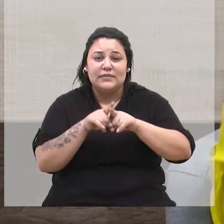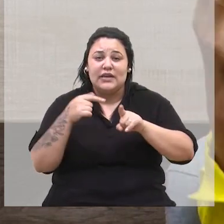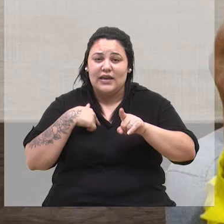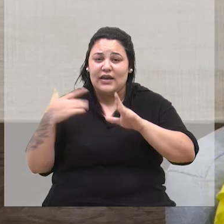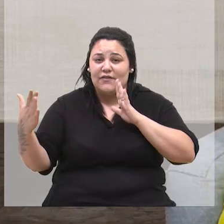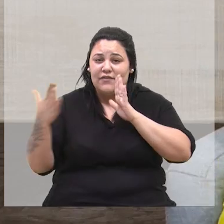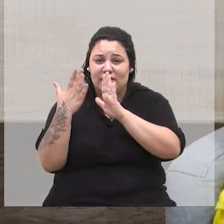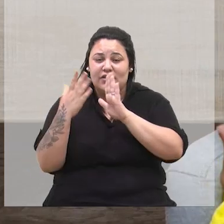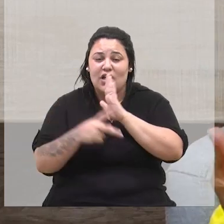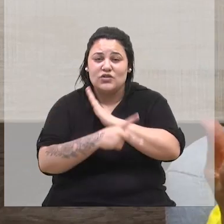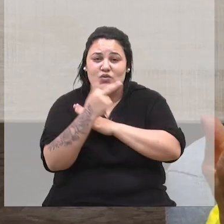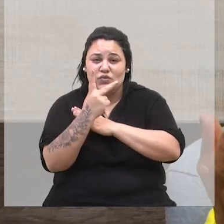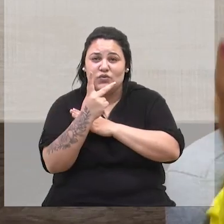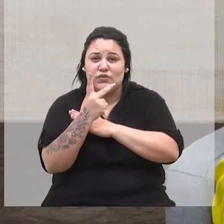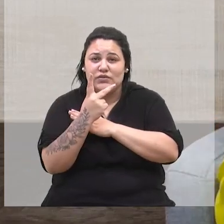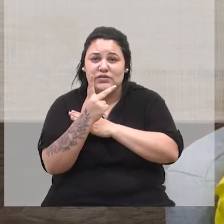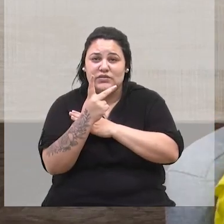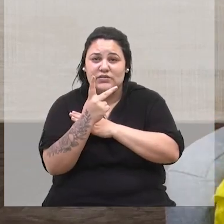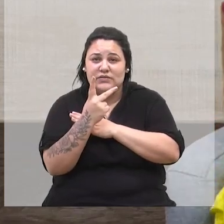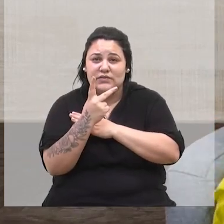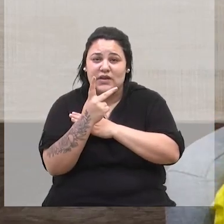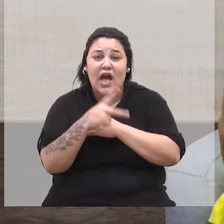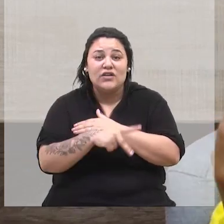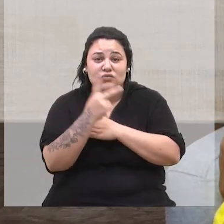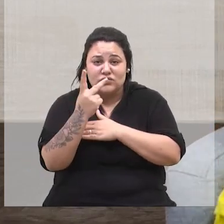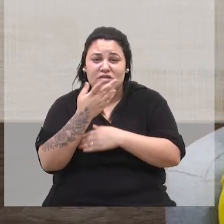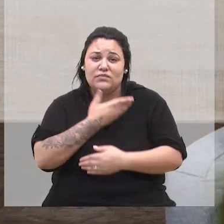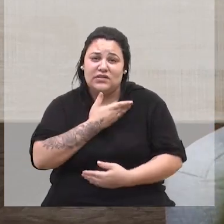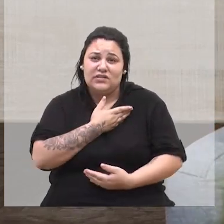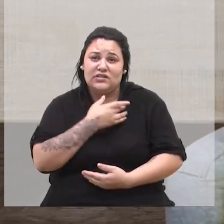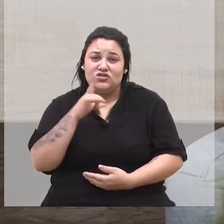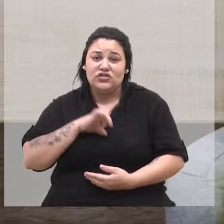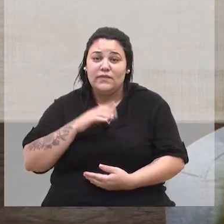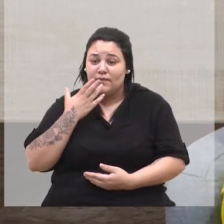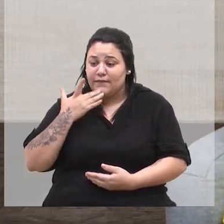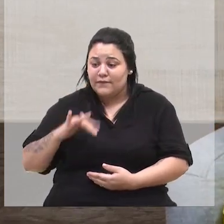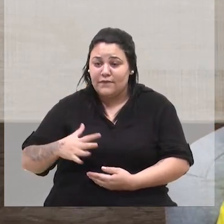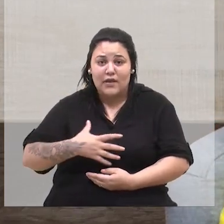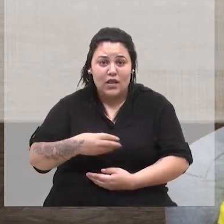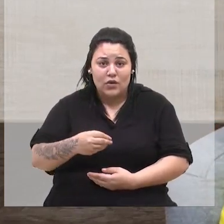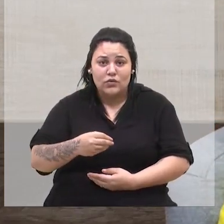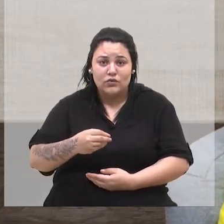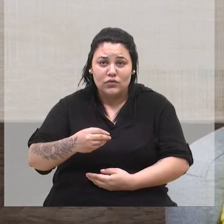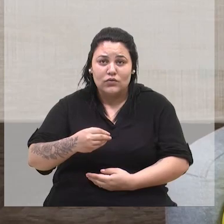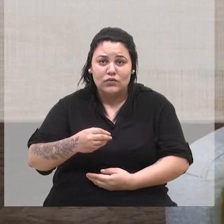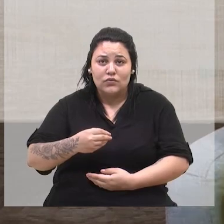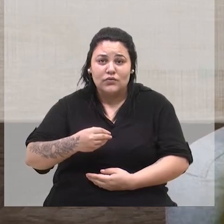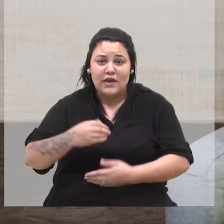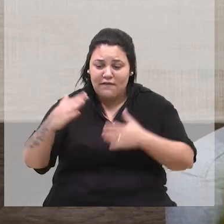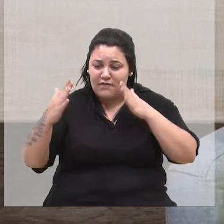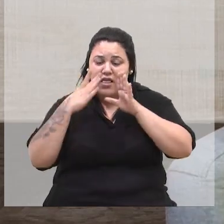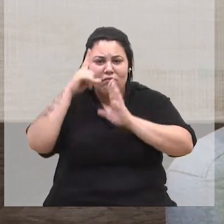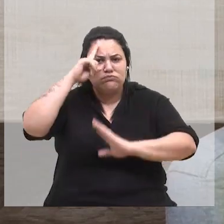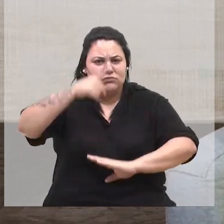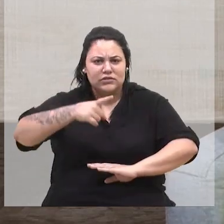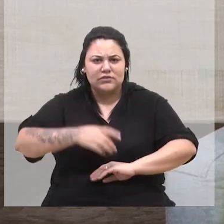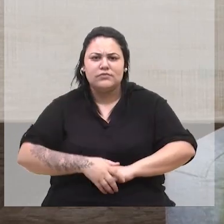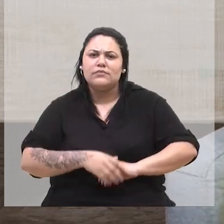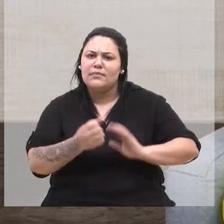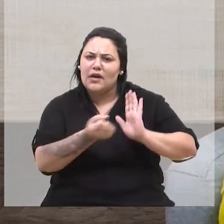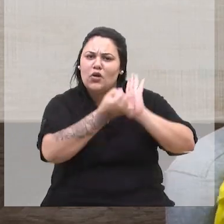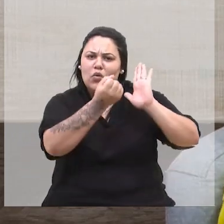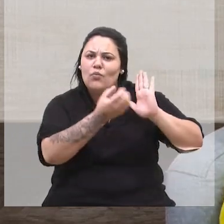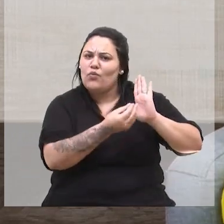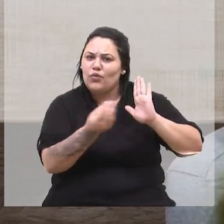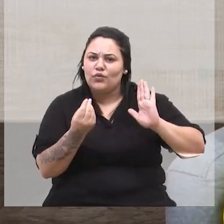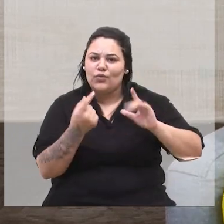ela inclusive enfrentando as duas, a Ana e a Silvana, as únicas que tinham crianças pequenas e enfrentaram os mandatos.